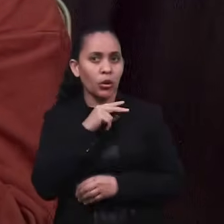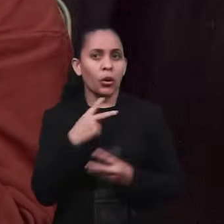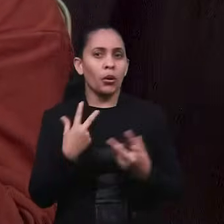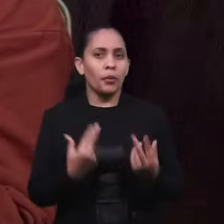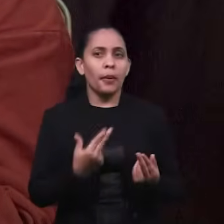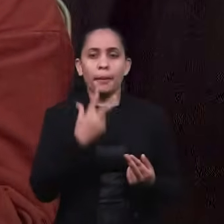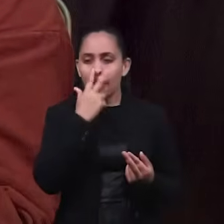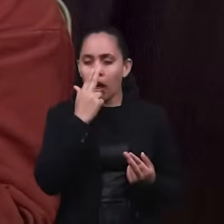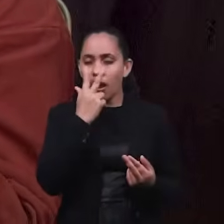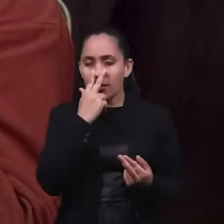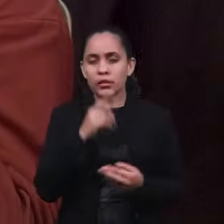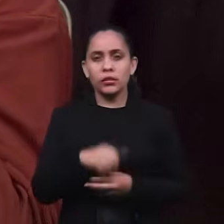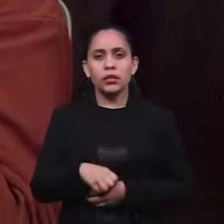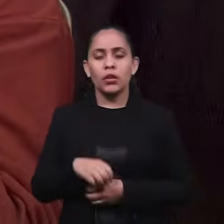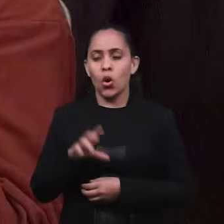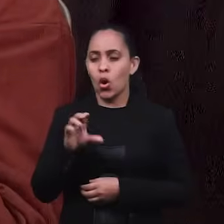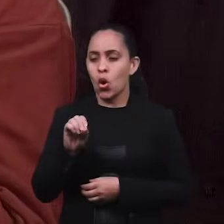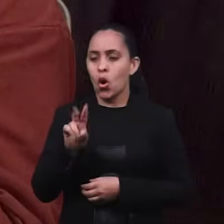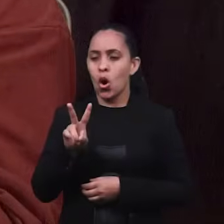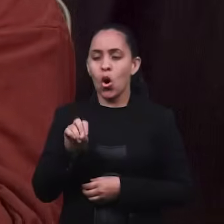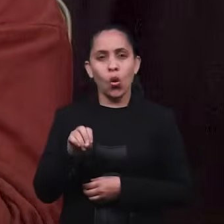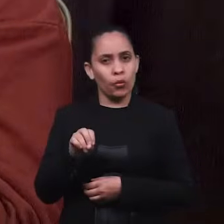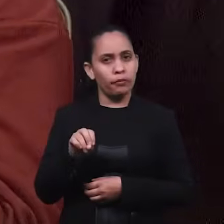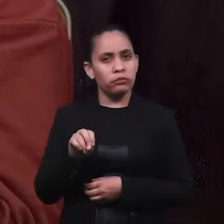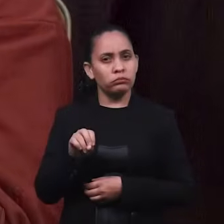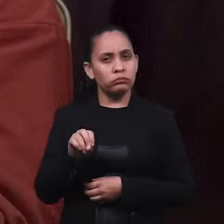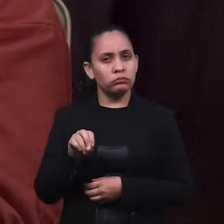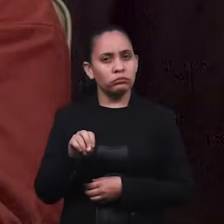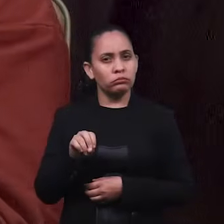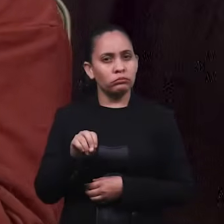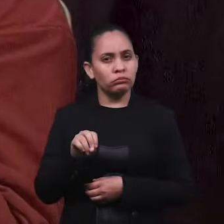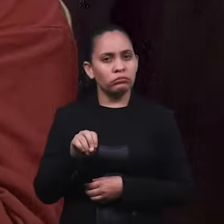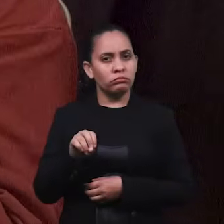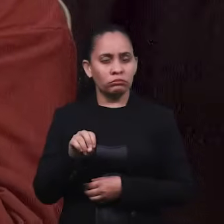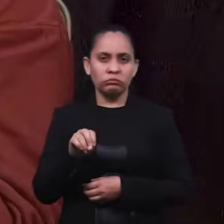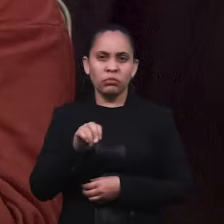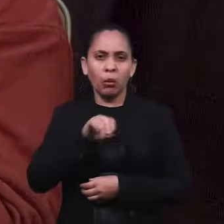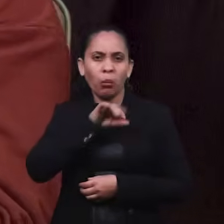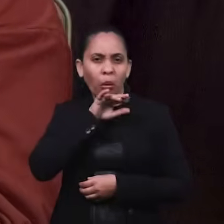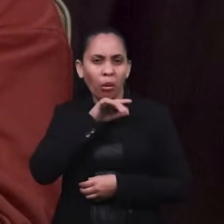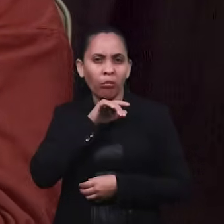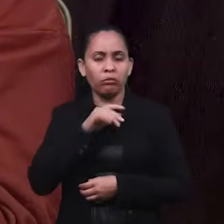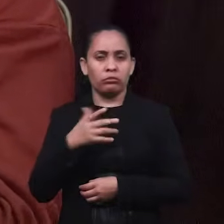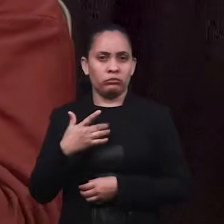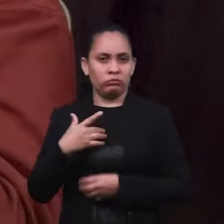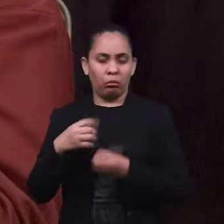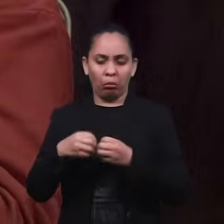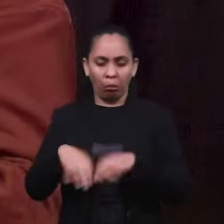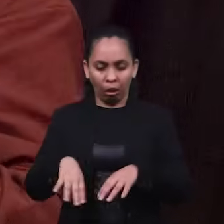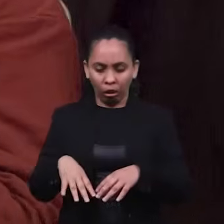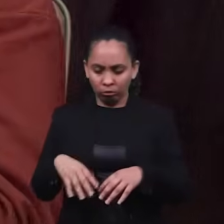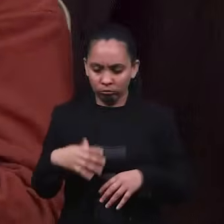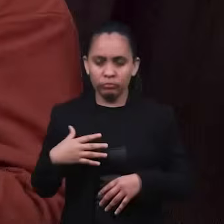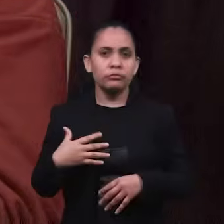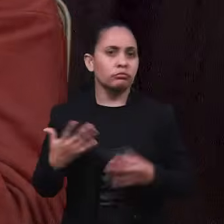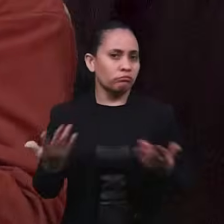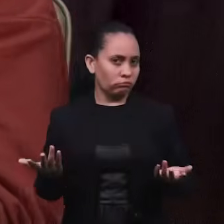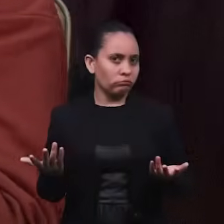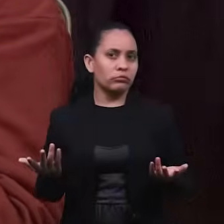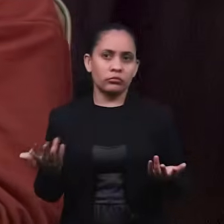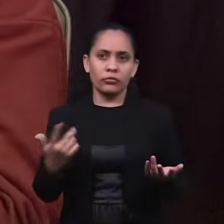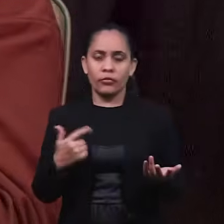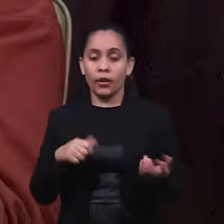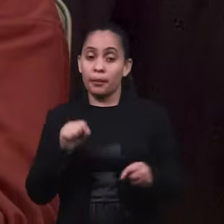ovo podre. Sim. Isso pode acontecer. E pode acontecer também de dar mofo. Quando ela não produz, né, ela fica estacionada